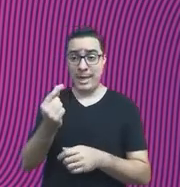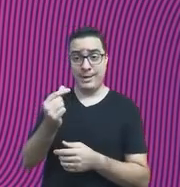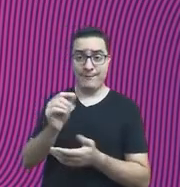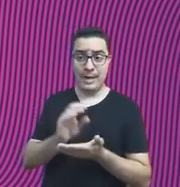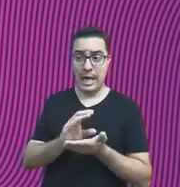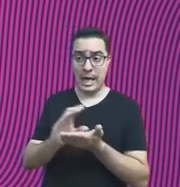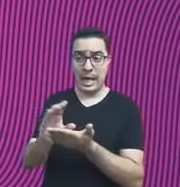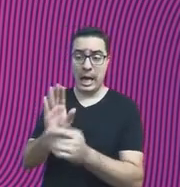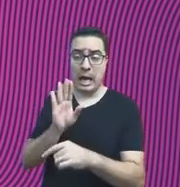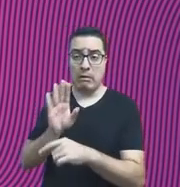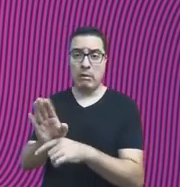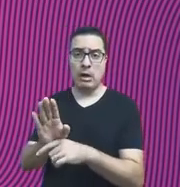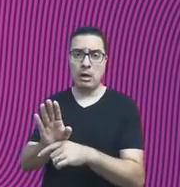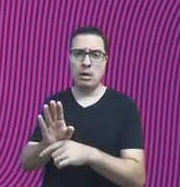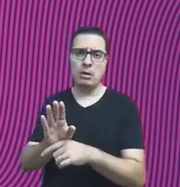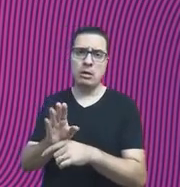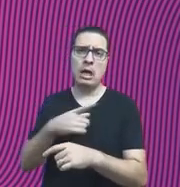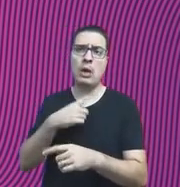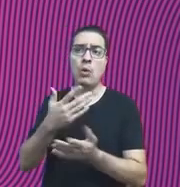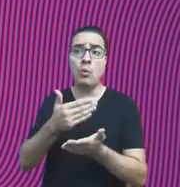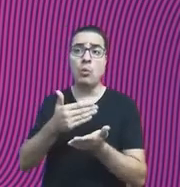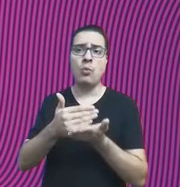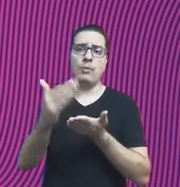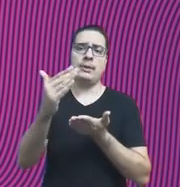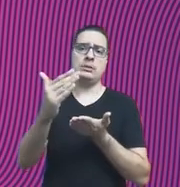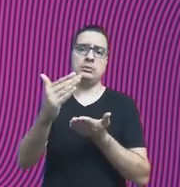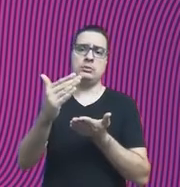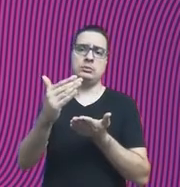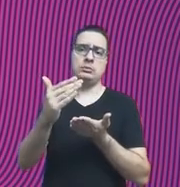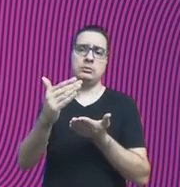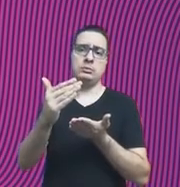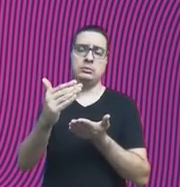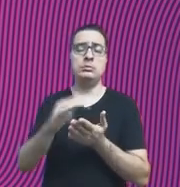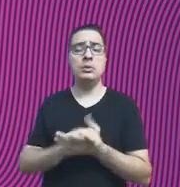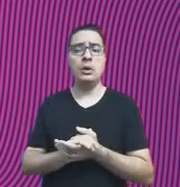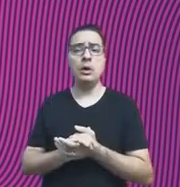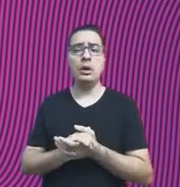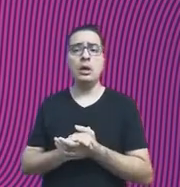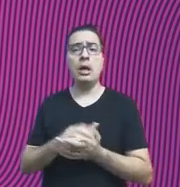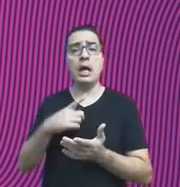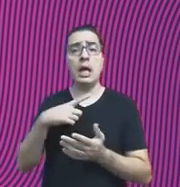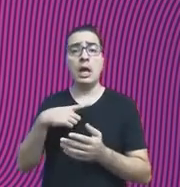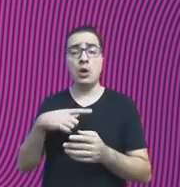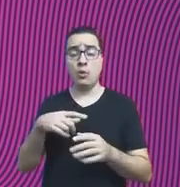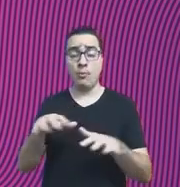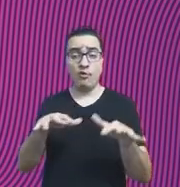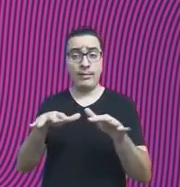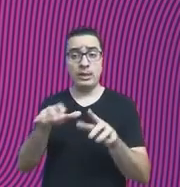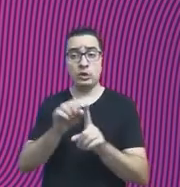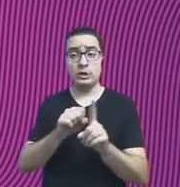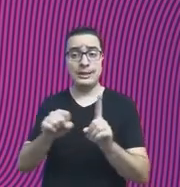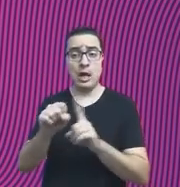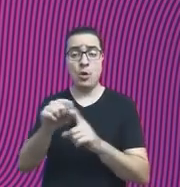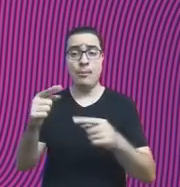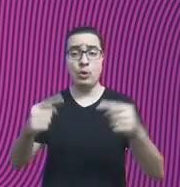o start. Ele é um movimento social, político, para você